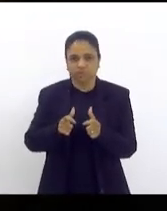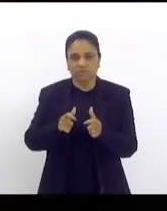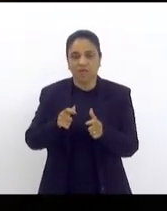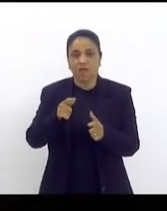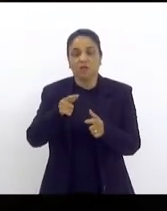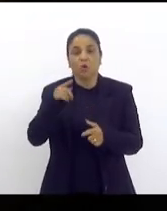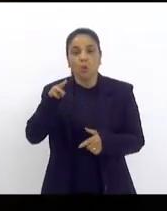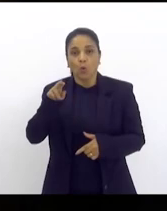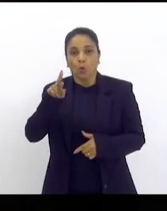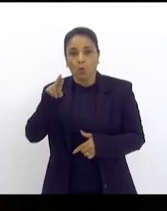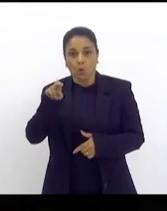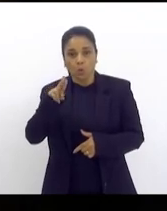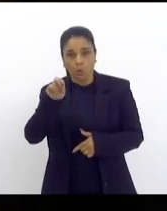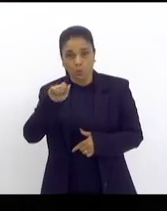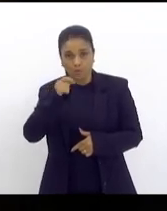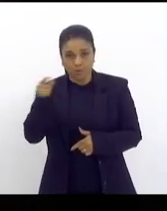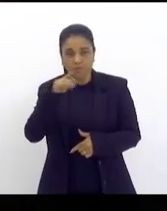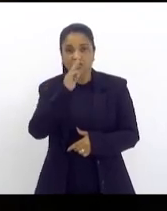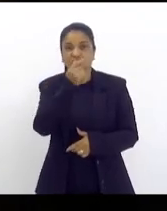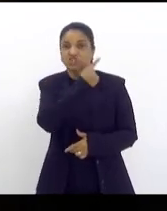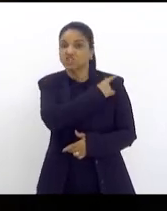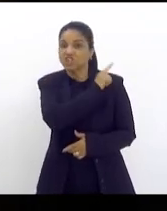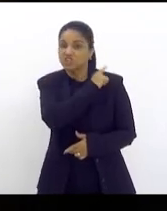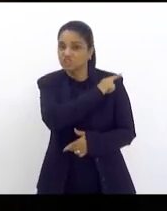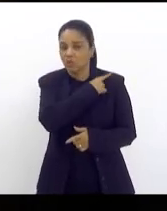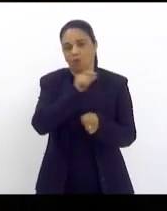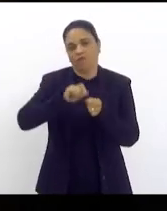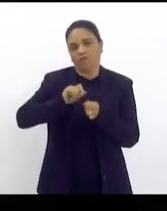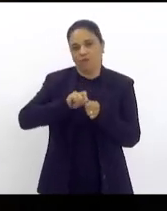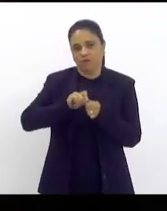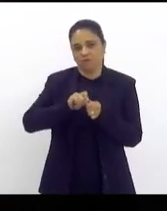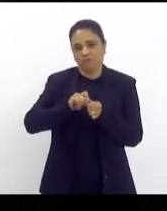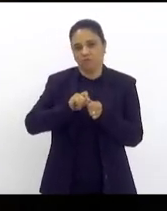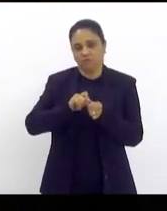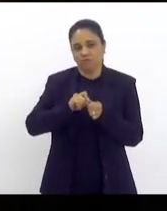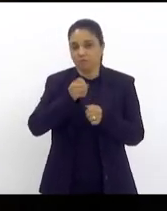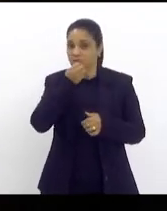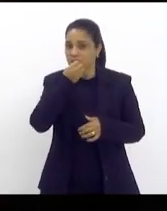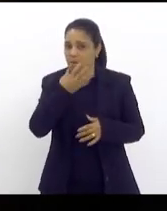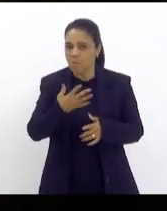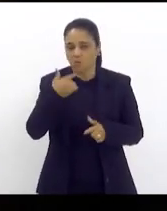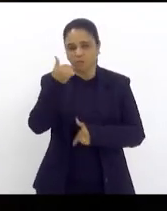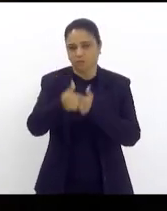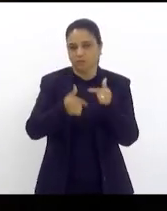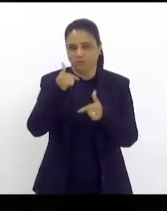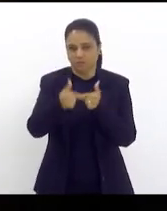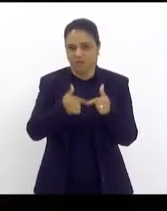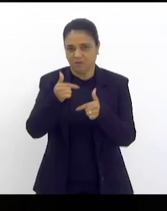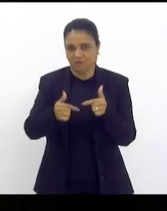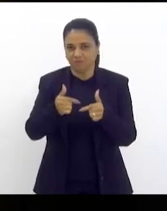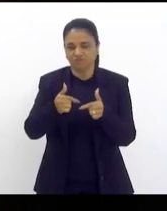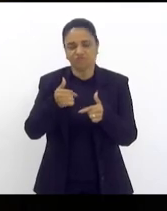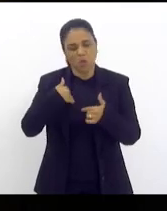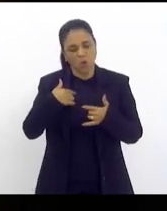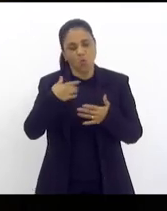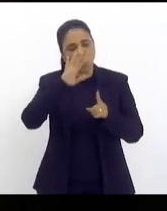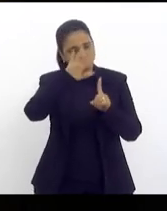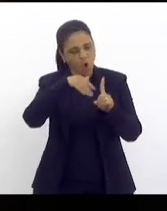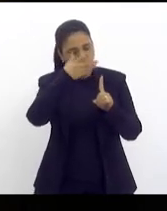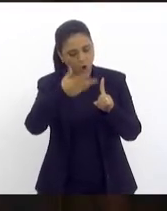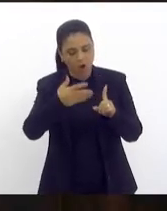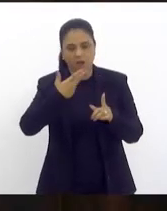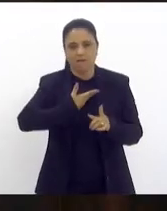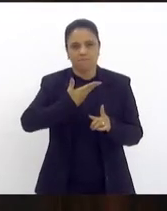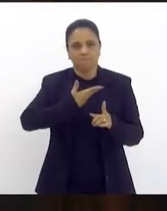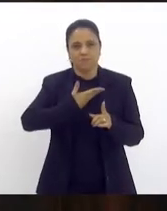gestão e cuida da vida de pessoas. Por isso que ele é tão bem avaliado. E eu tenho muita honra, Rubão, de ser teu amigo. Muita honra